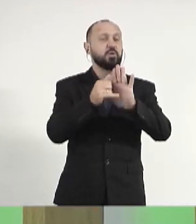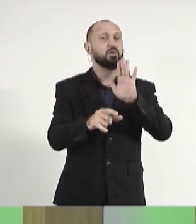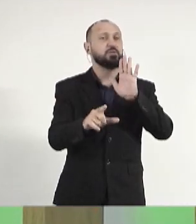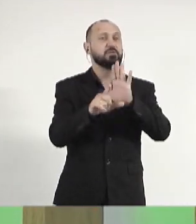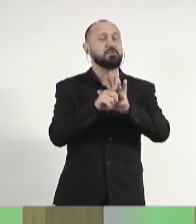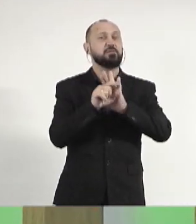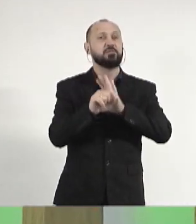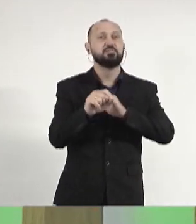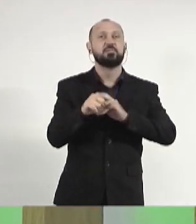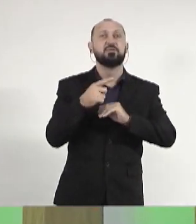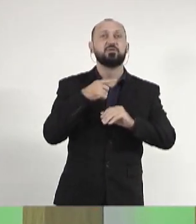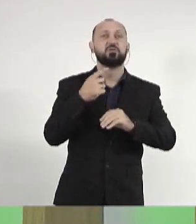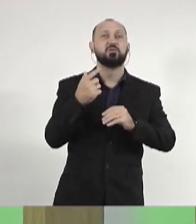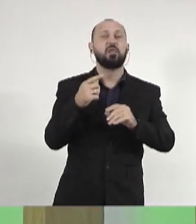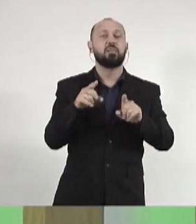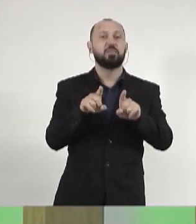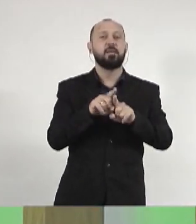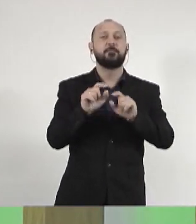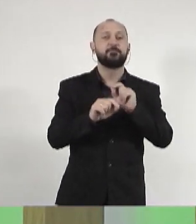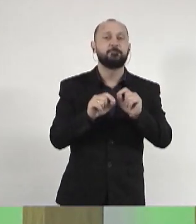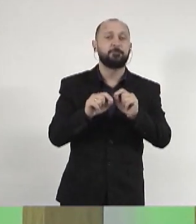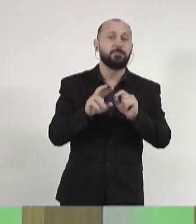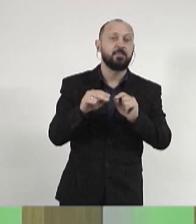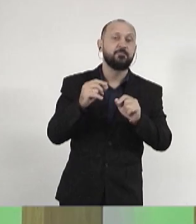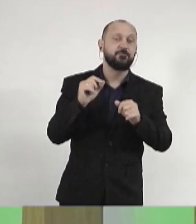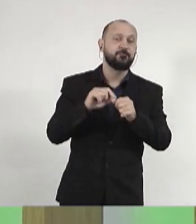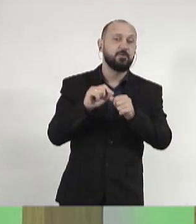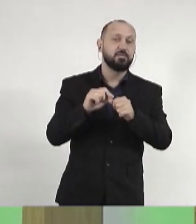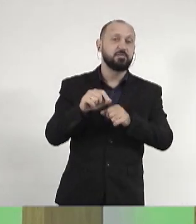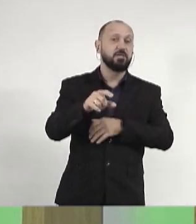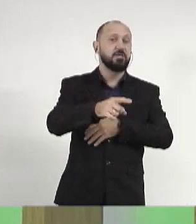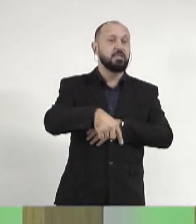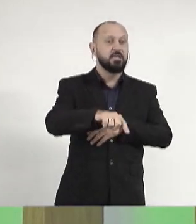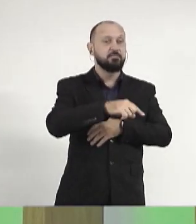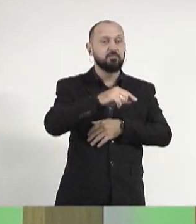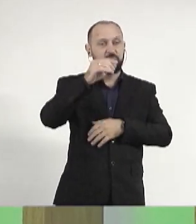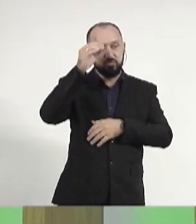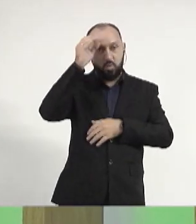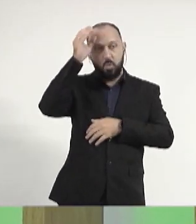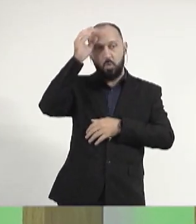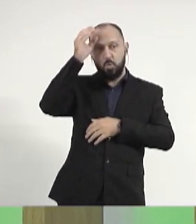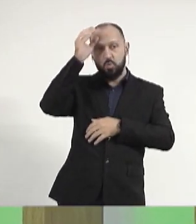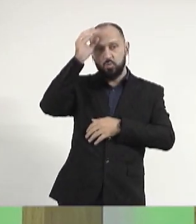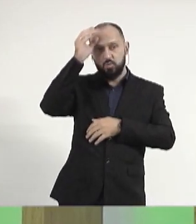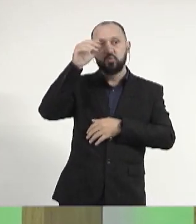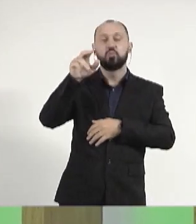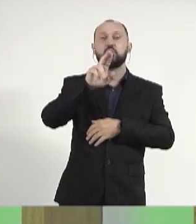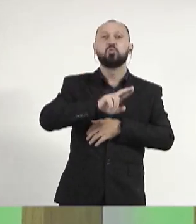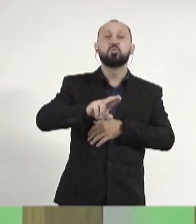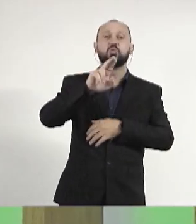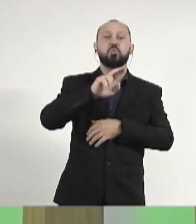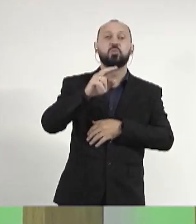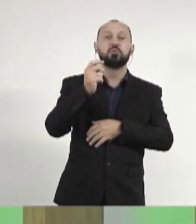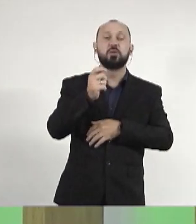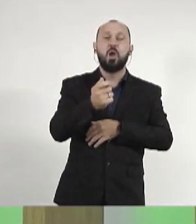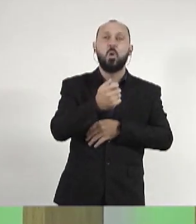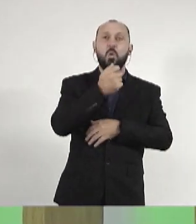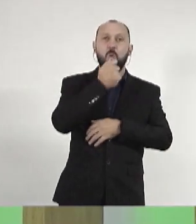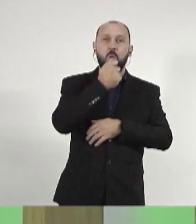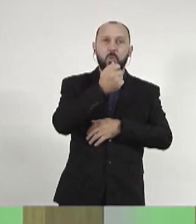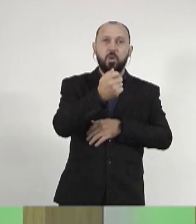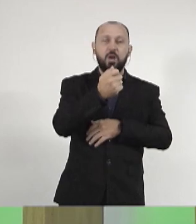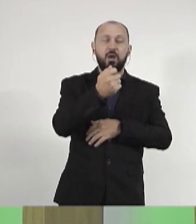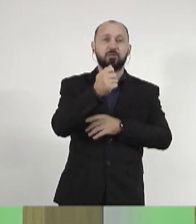lei, inclusive, que vai fazer com que as pessoas se conscientizem a respeito do uso de cigarros